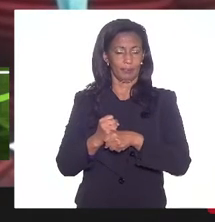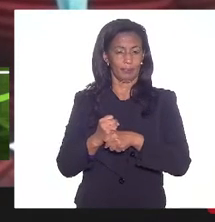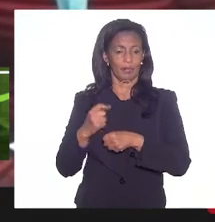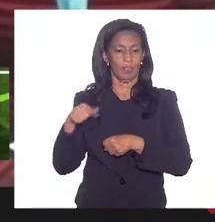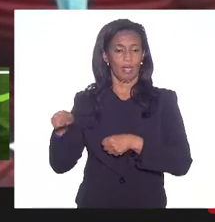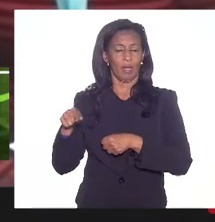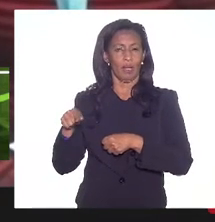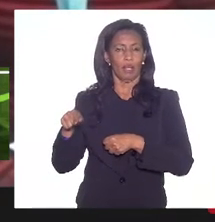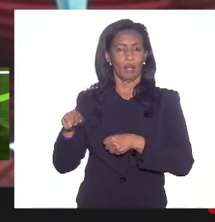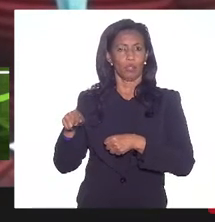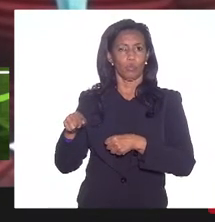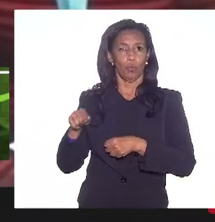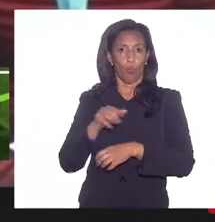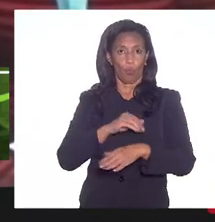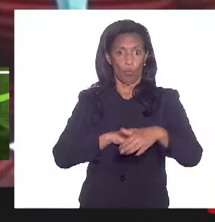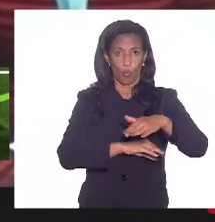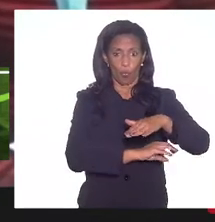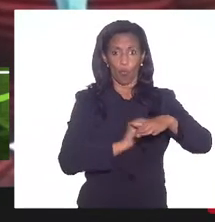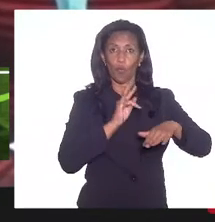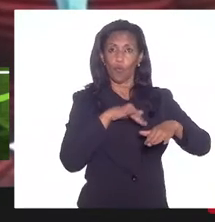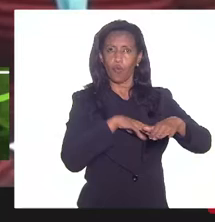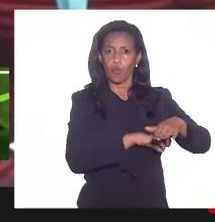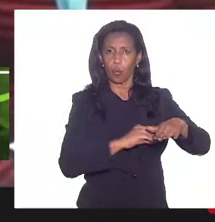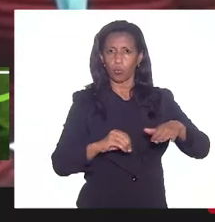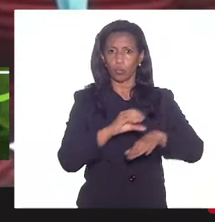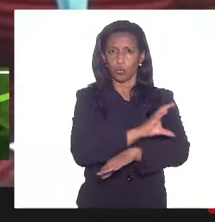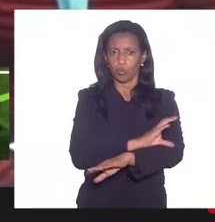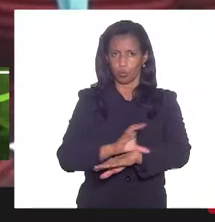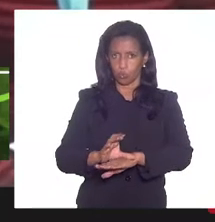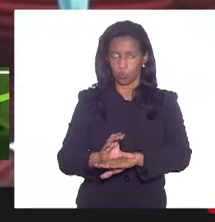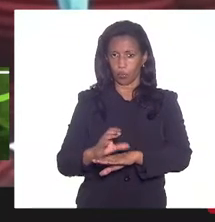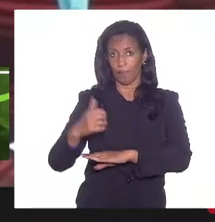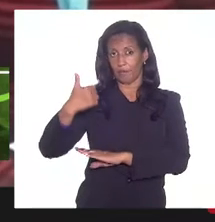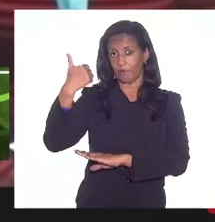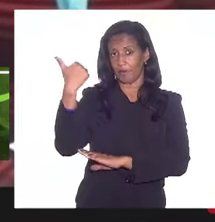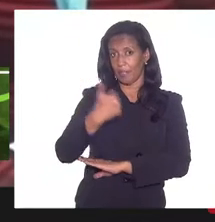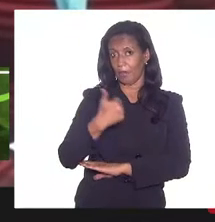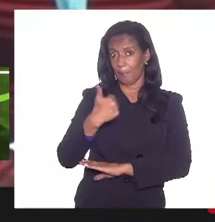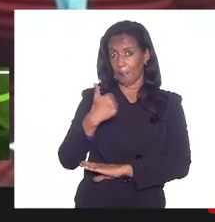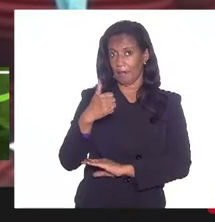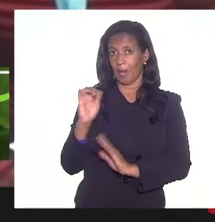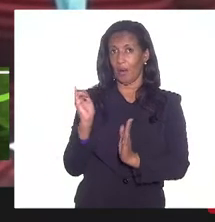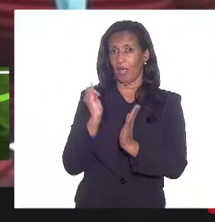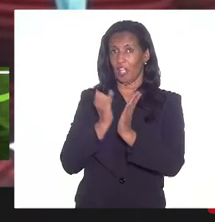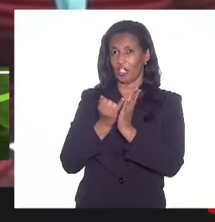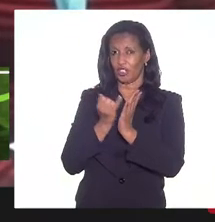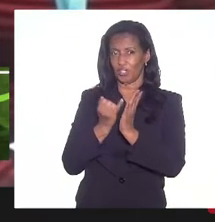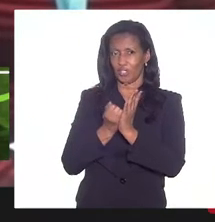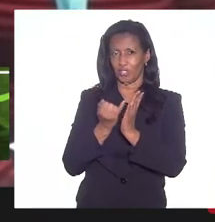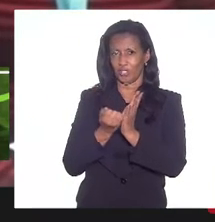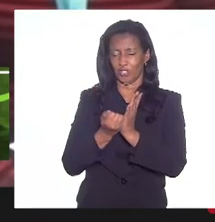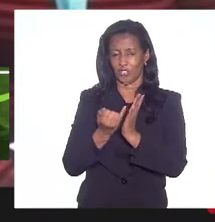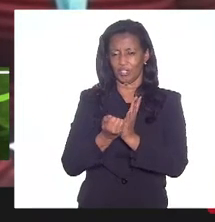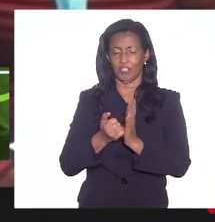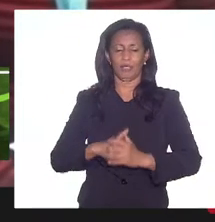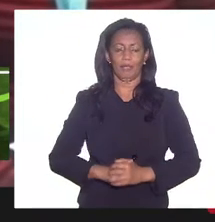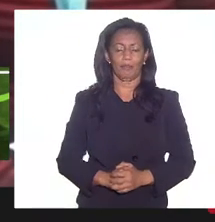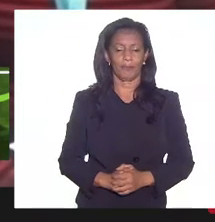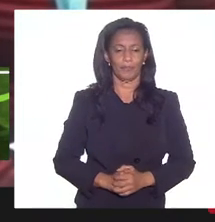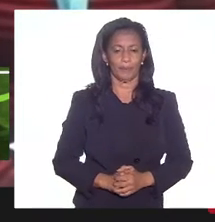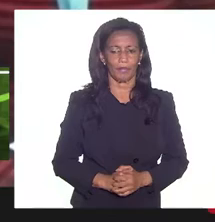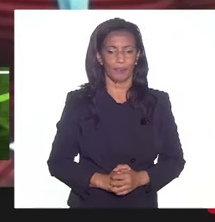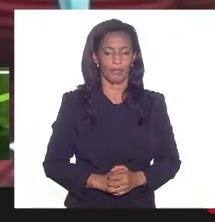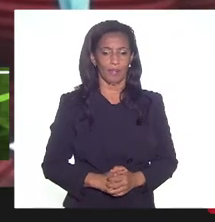operacionalização do fundo de cultura nós fizemos o nosso primeiro edital que foi o edital Cultura Presente nas redes